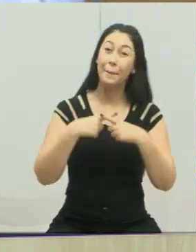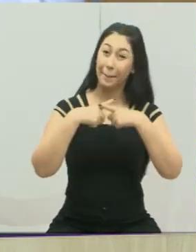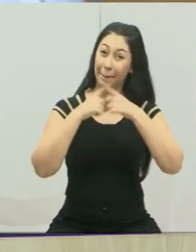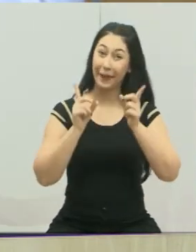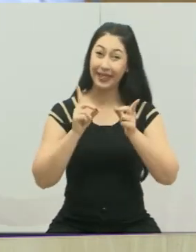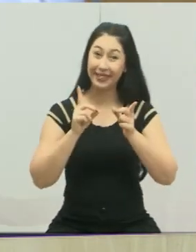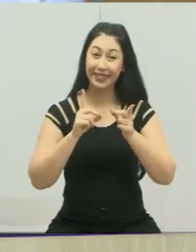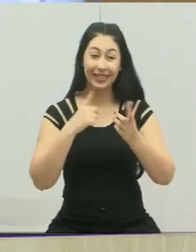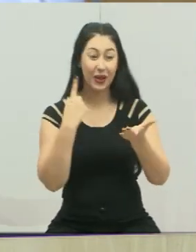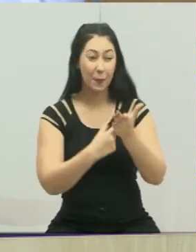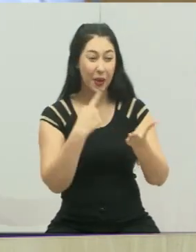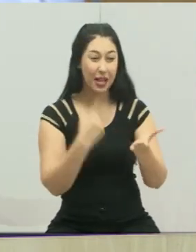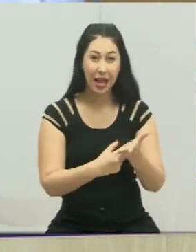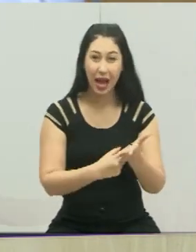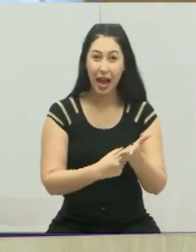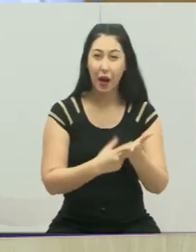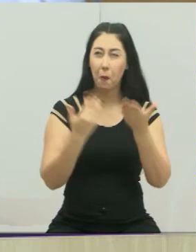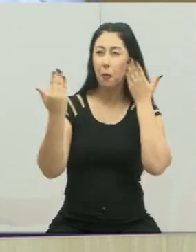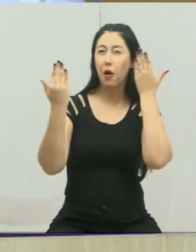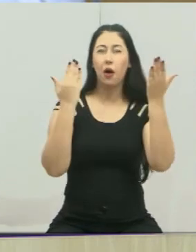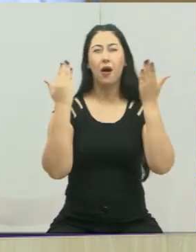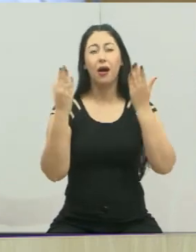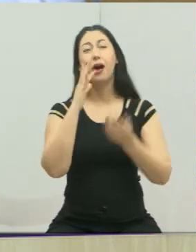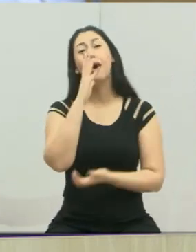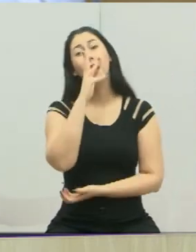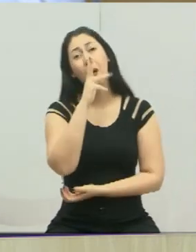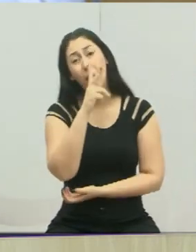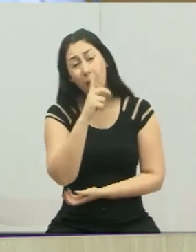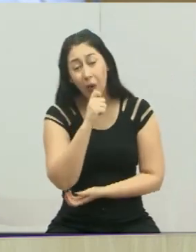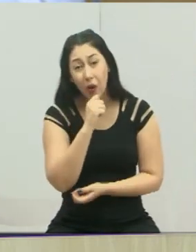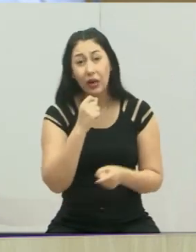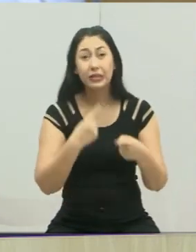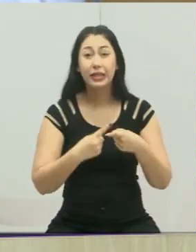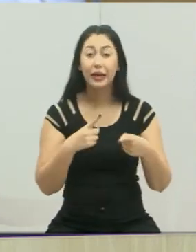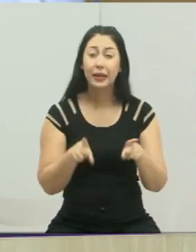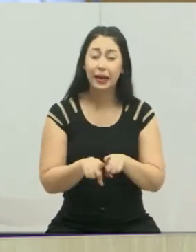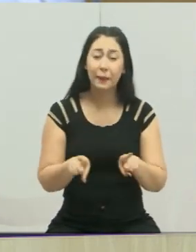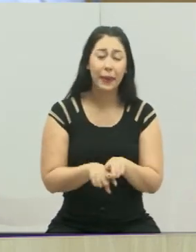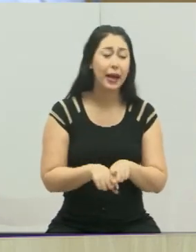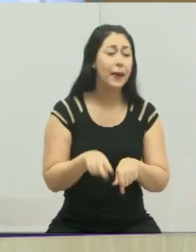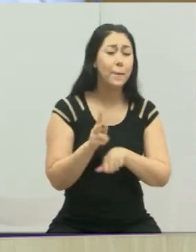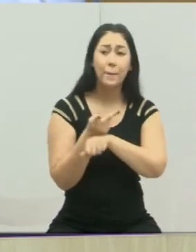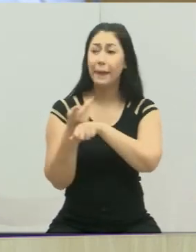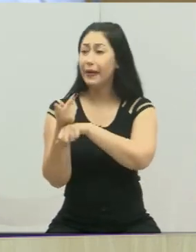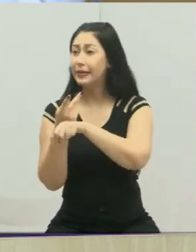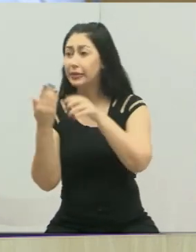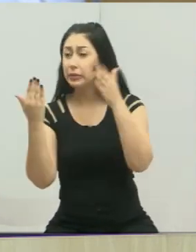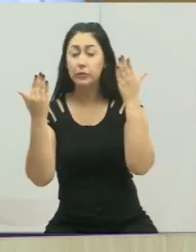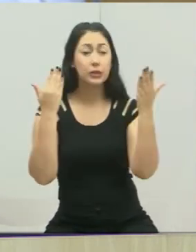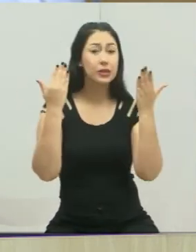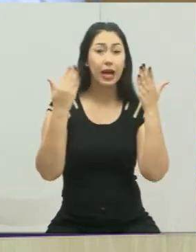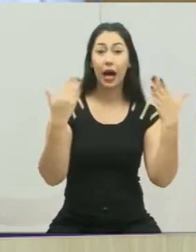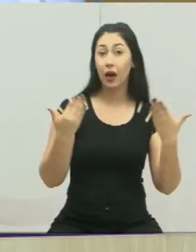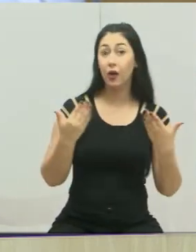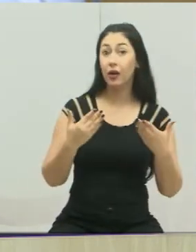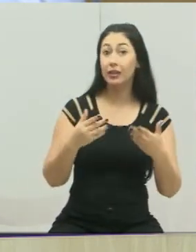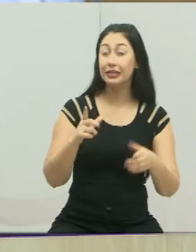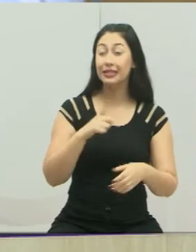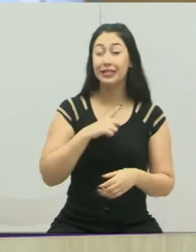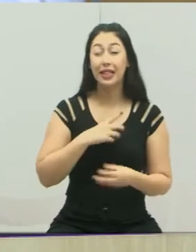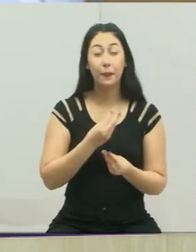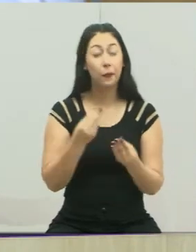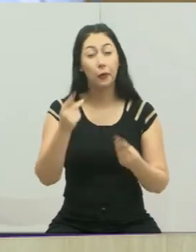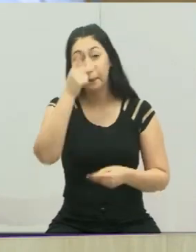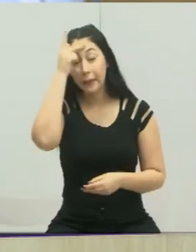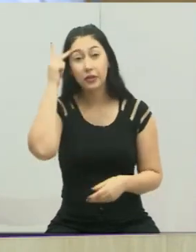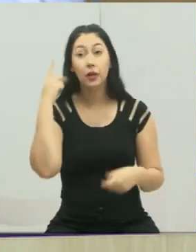consultas psiquiátricas na rede municipal e considerando que a procura por profissionais psicólogos e psiquiatras na rede municipal aumentou nos últimos anos,